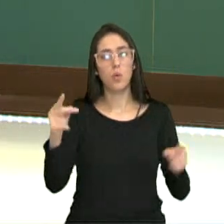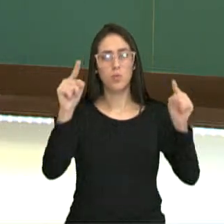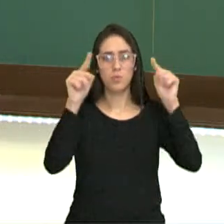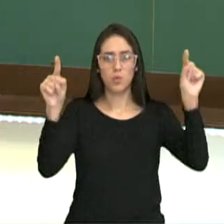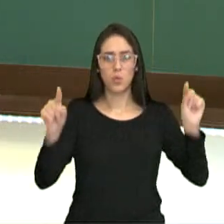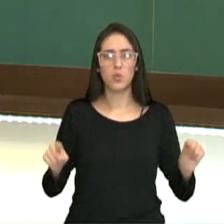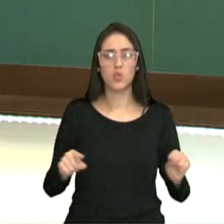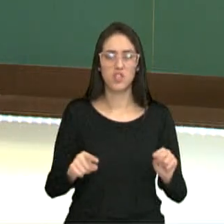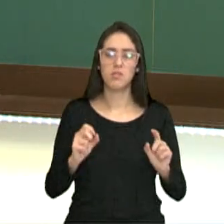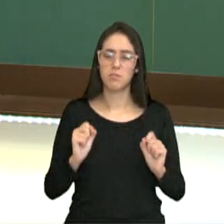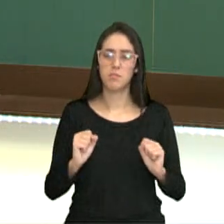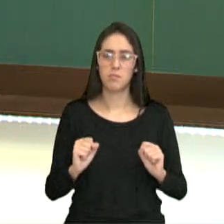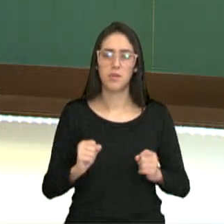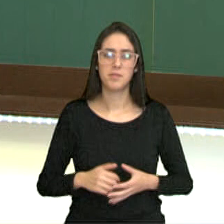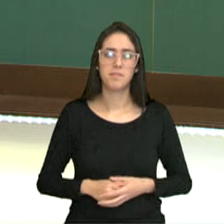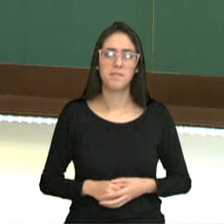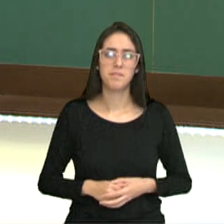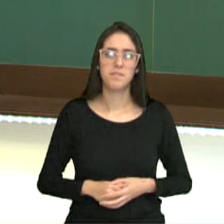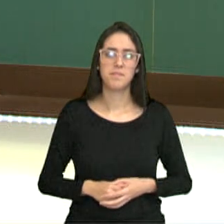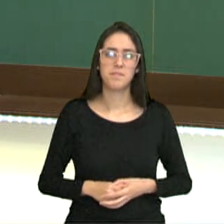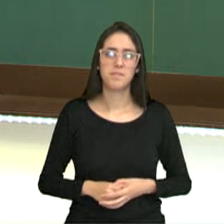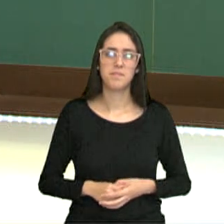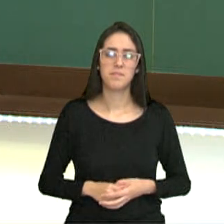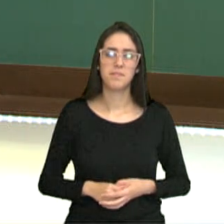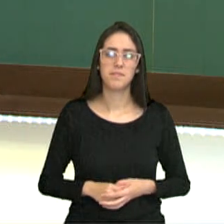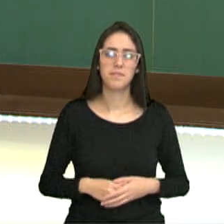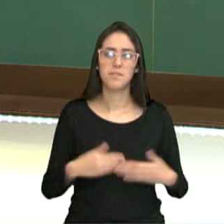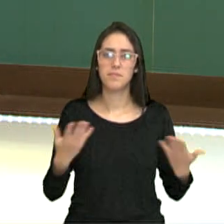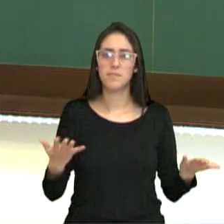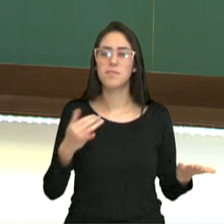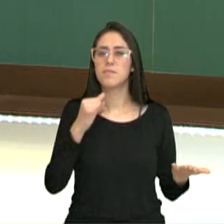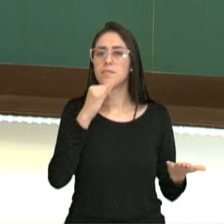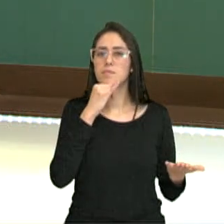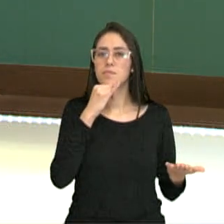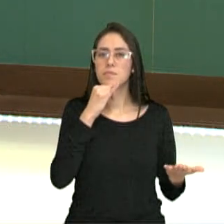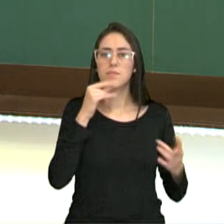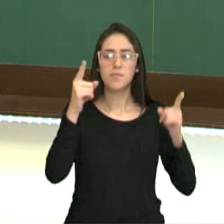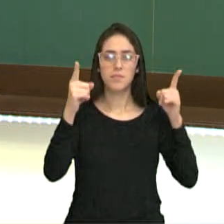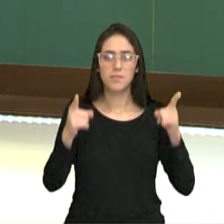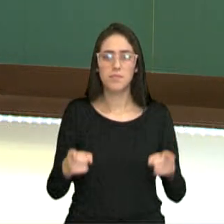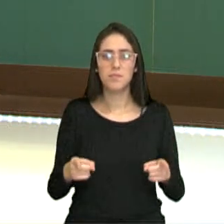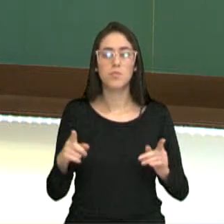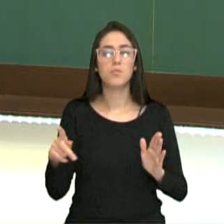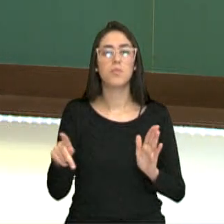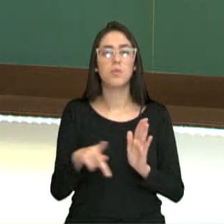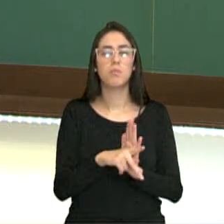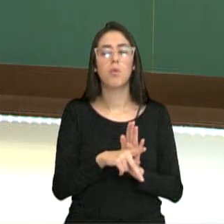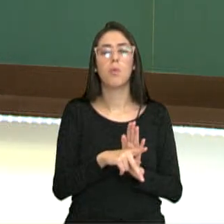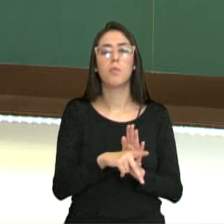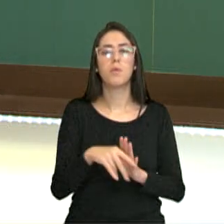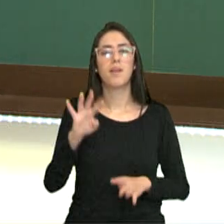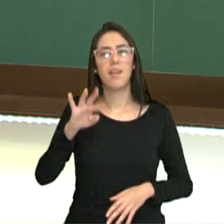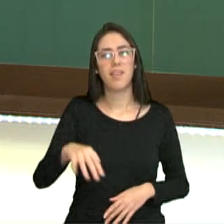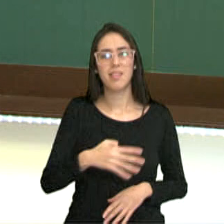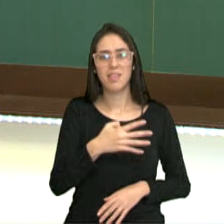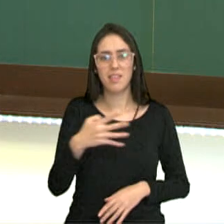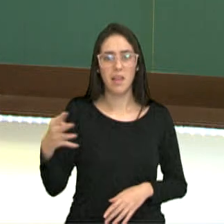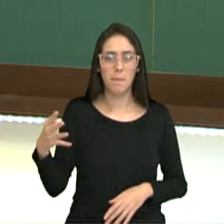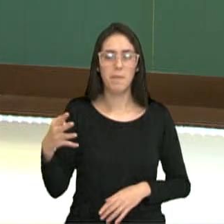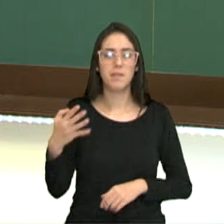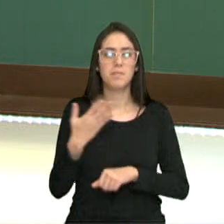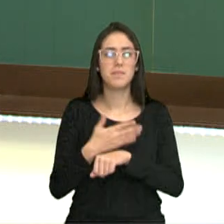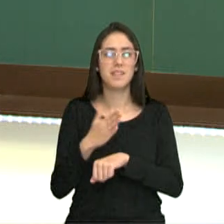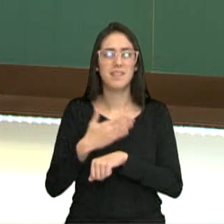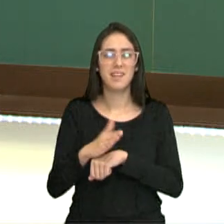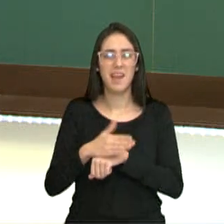também os colchetes. Então, exemplo dessas matrizes formadas pelas tabelas, do